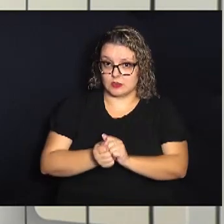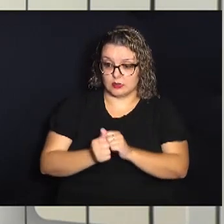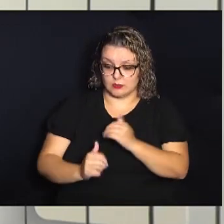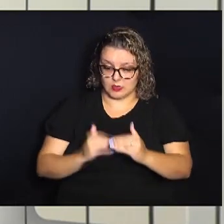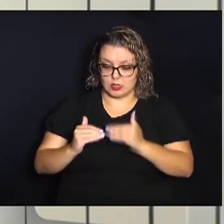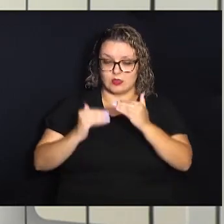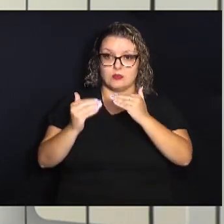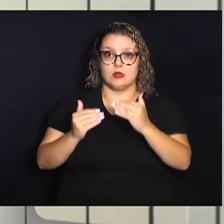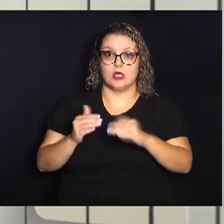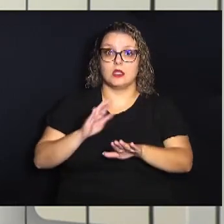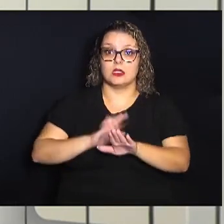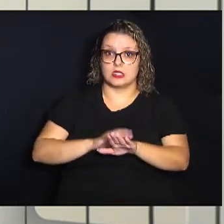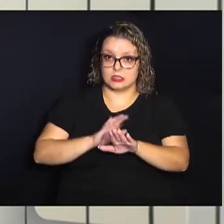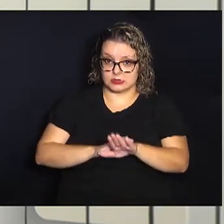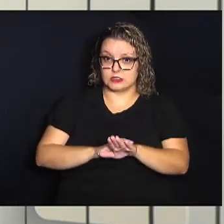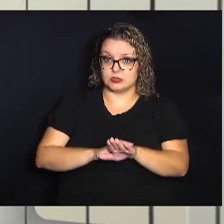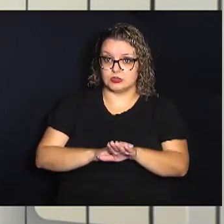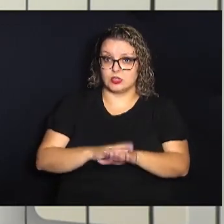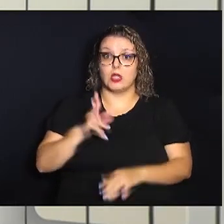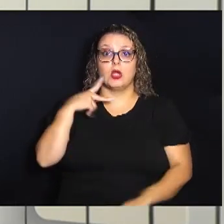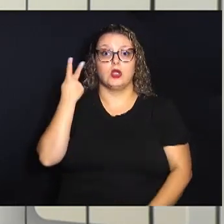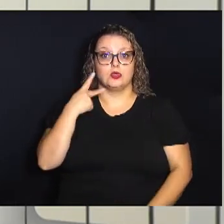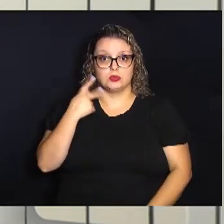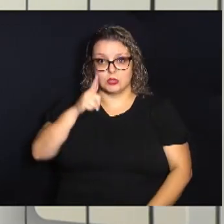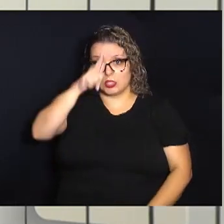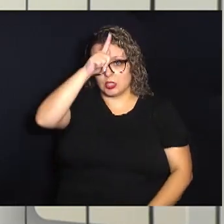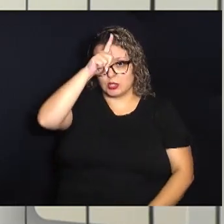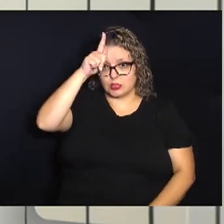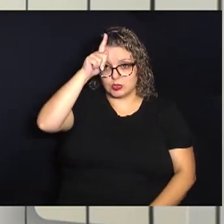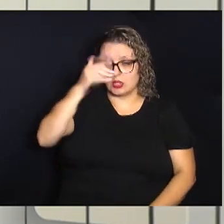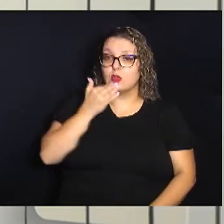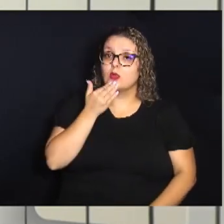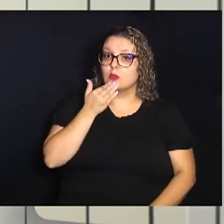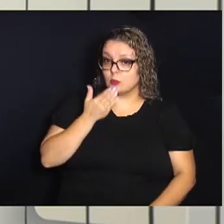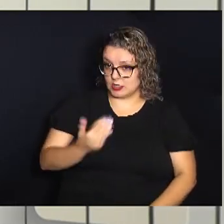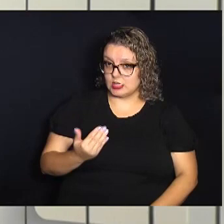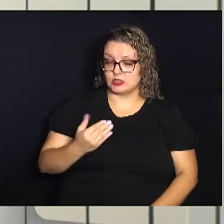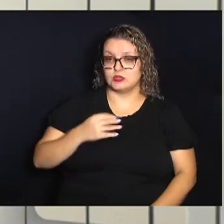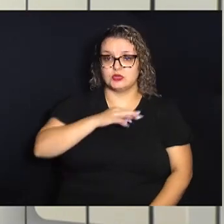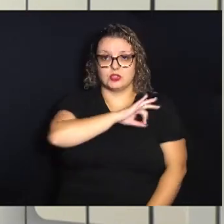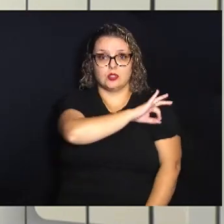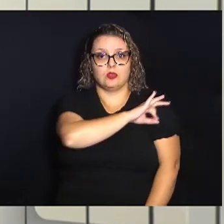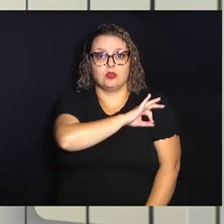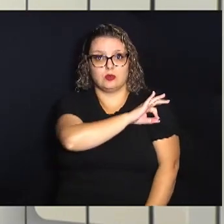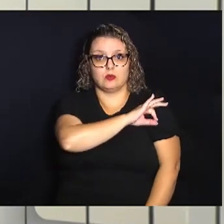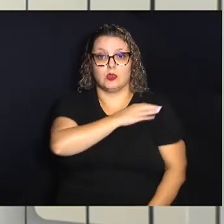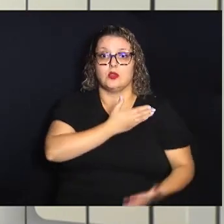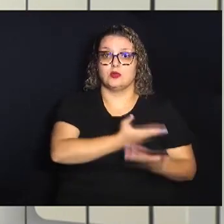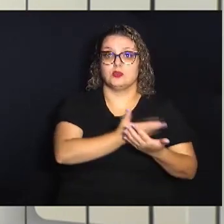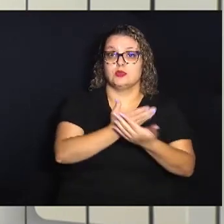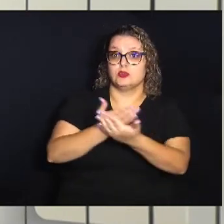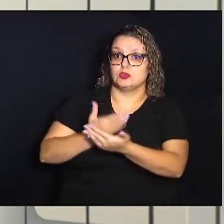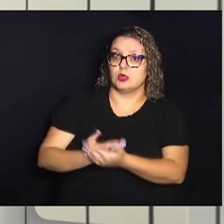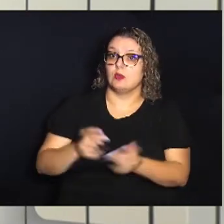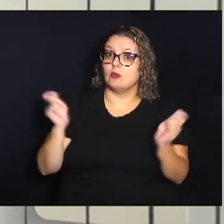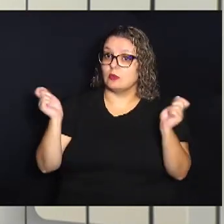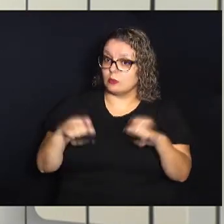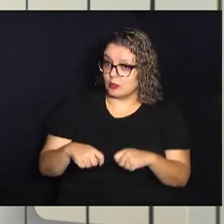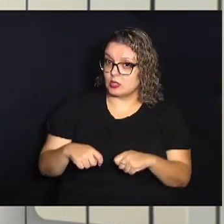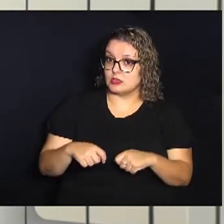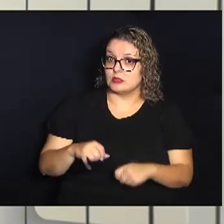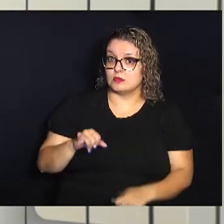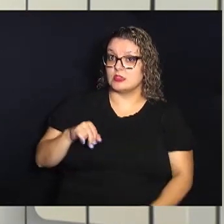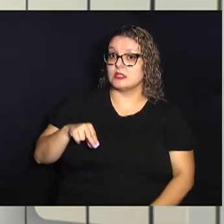desenvolver as atividades, o vereador Gustavo Peta solicita à Prefeitura um estudo para possível instalação